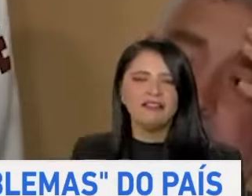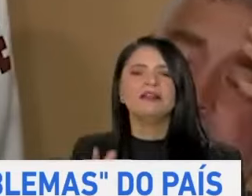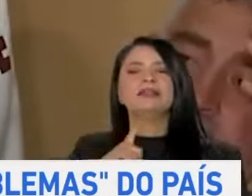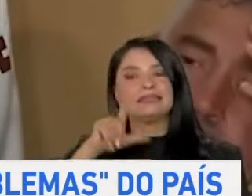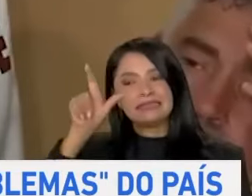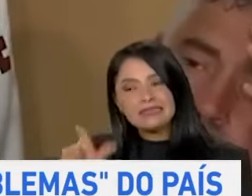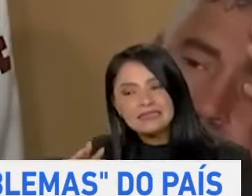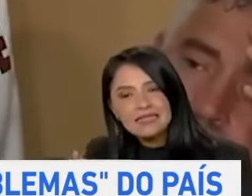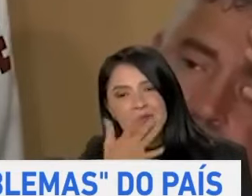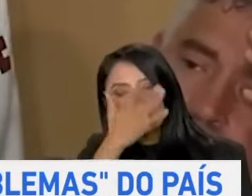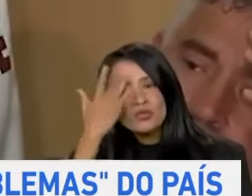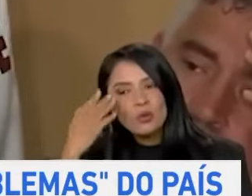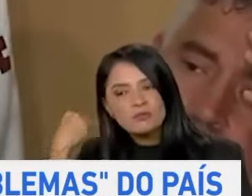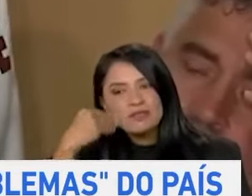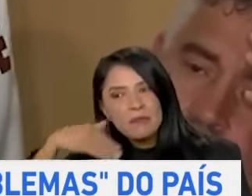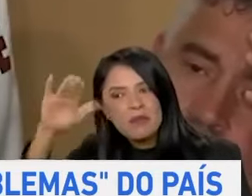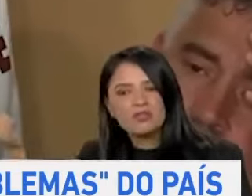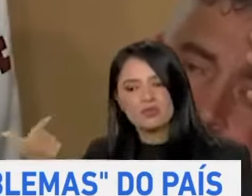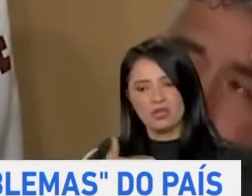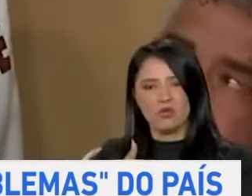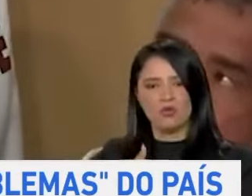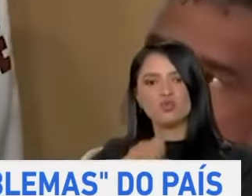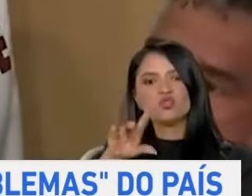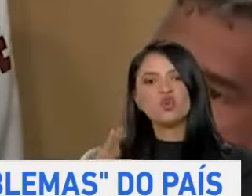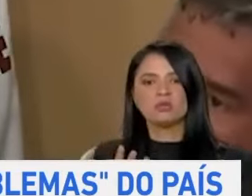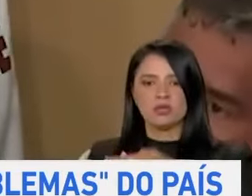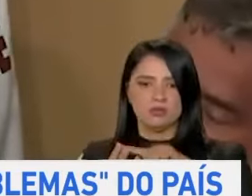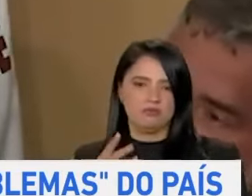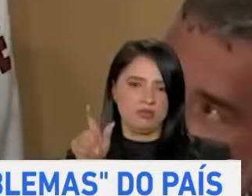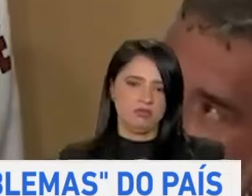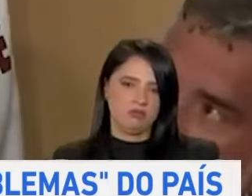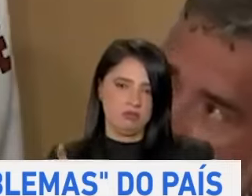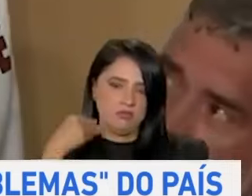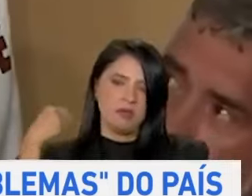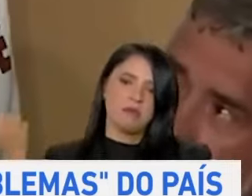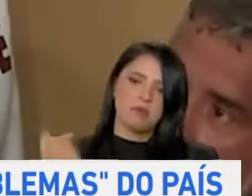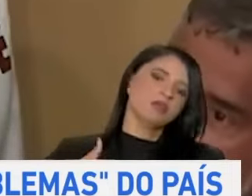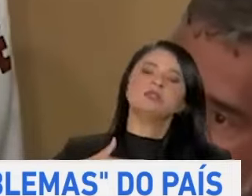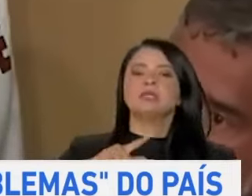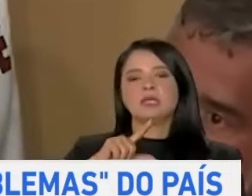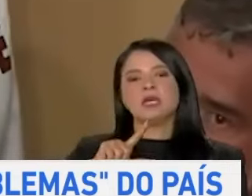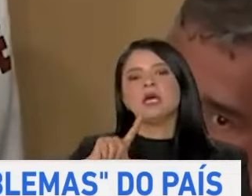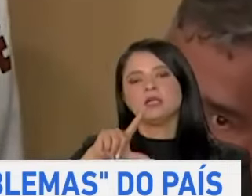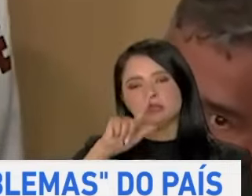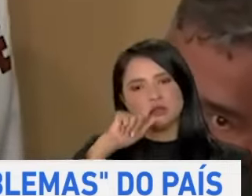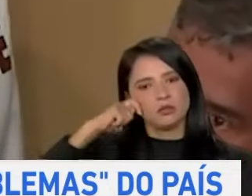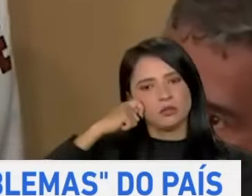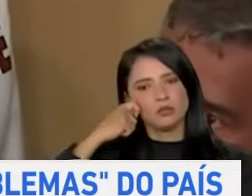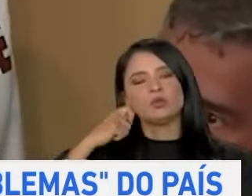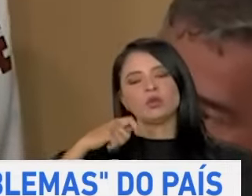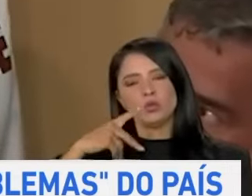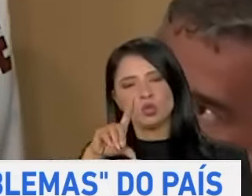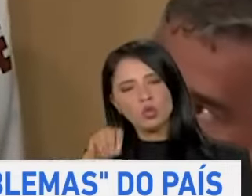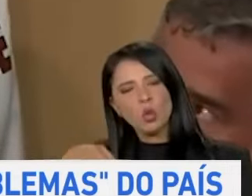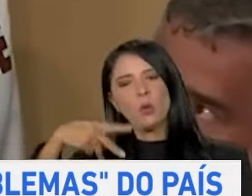mais experiência do que eu nesse país. Três pessoas. Dom Pedro, que governou durante quase 70